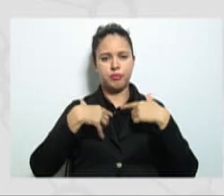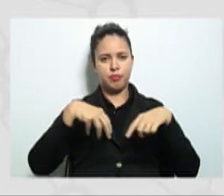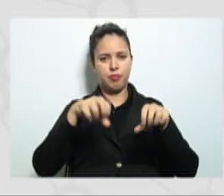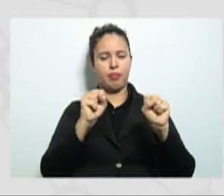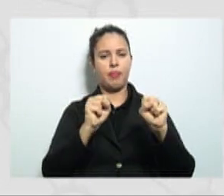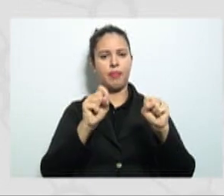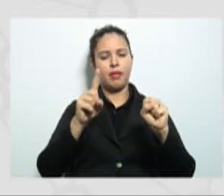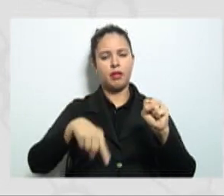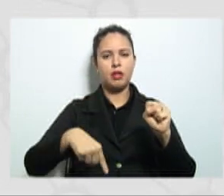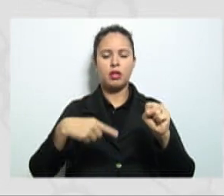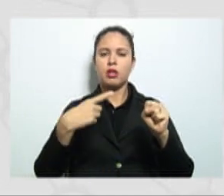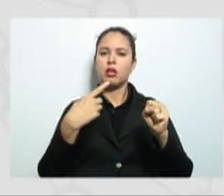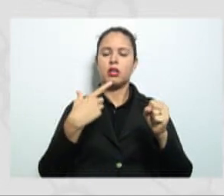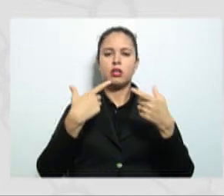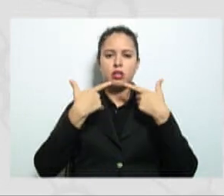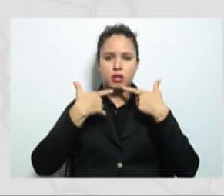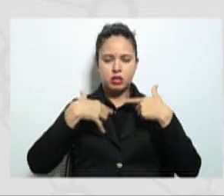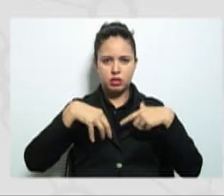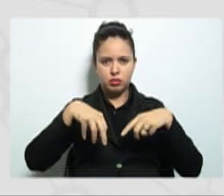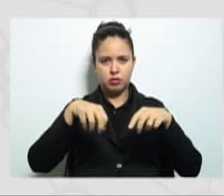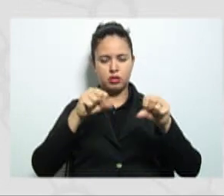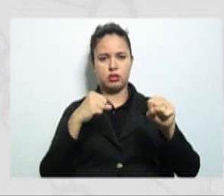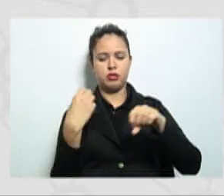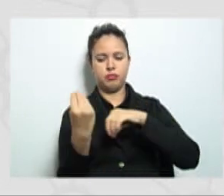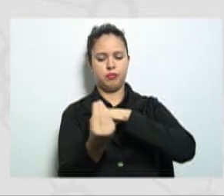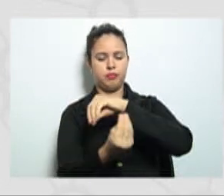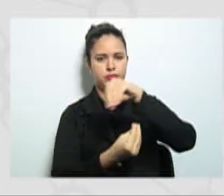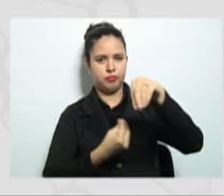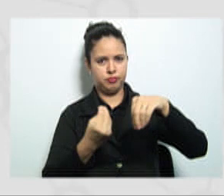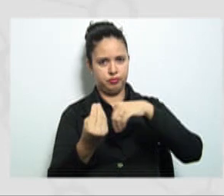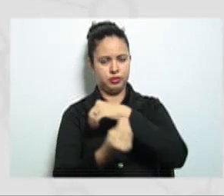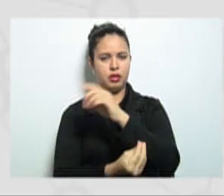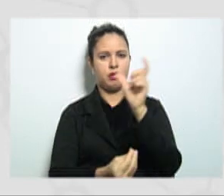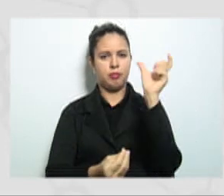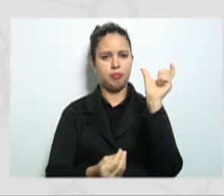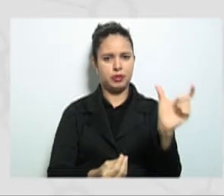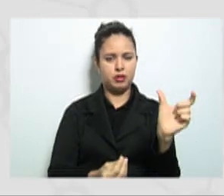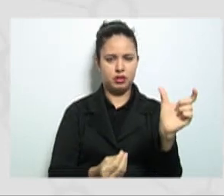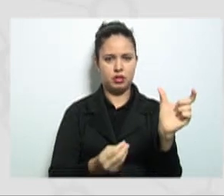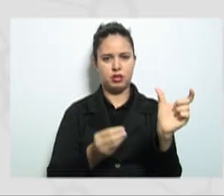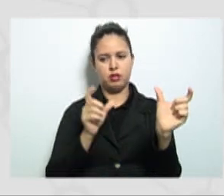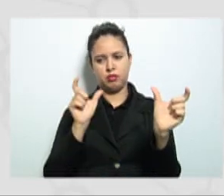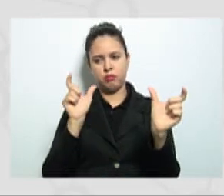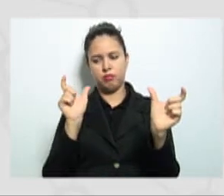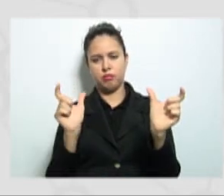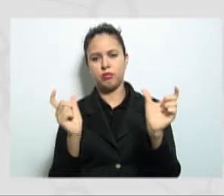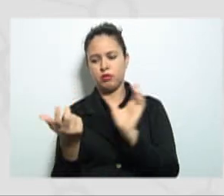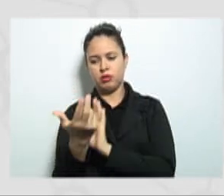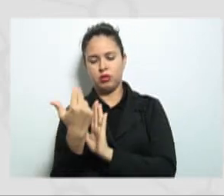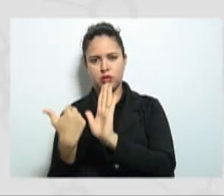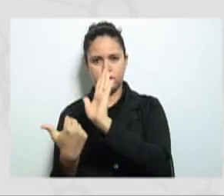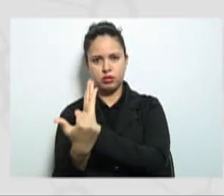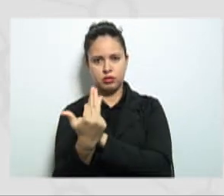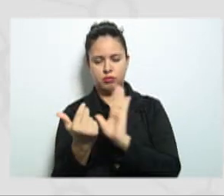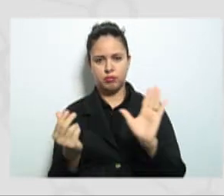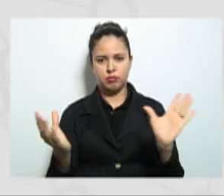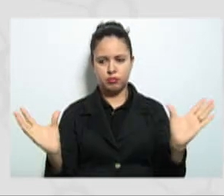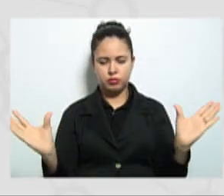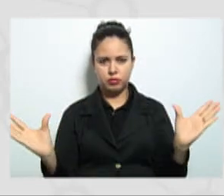linguagem mista ou linguagem híbrida, que é aquela formada a partir das linguagens verbal e não